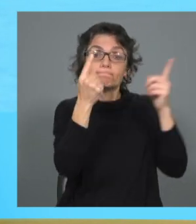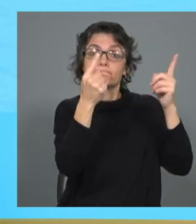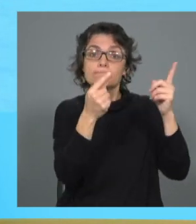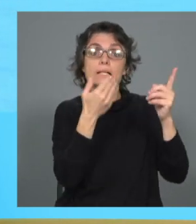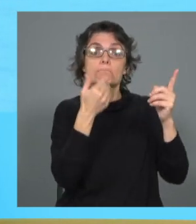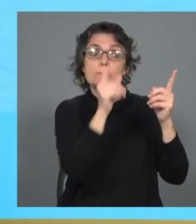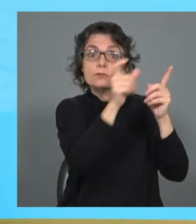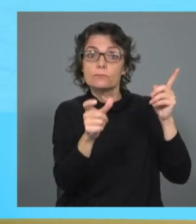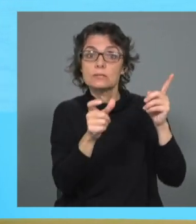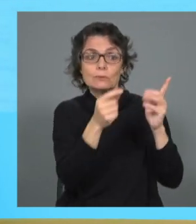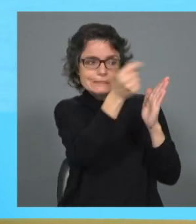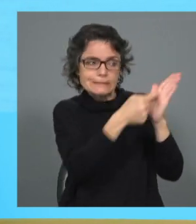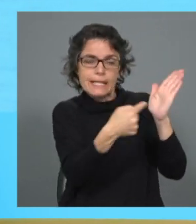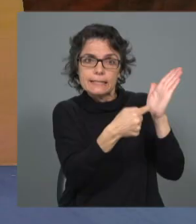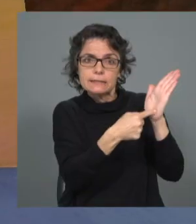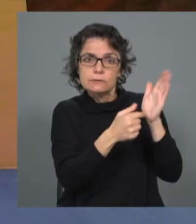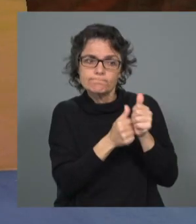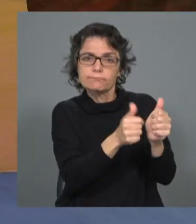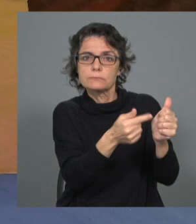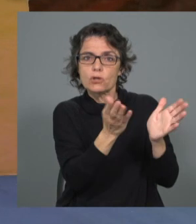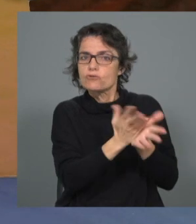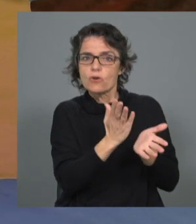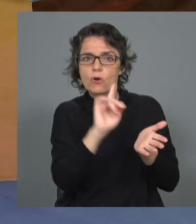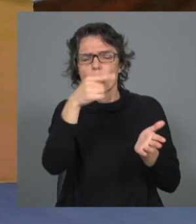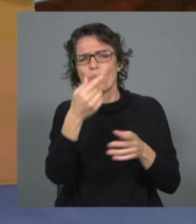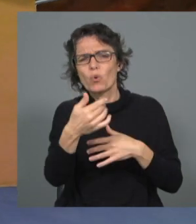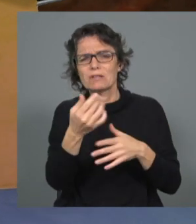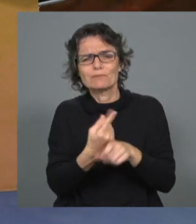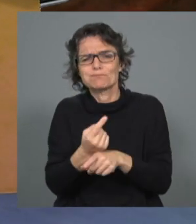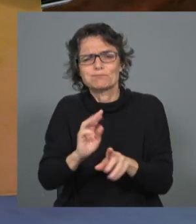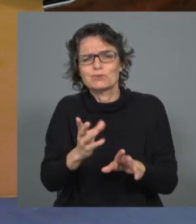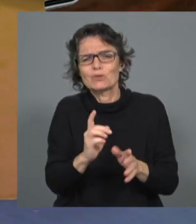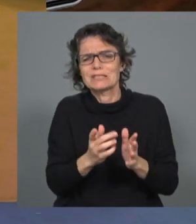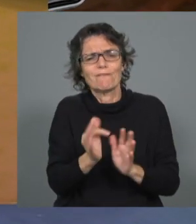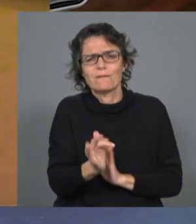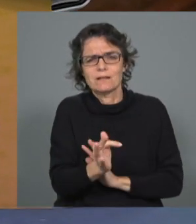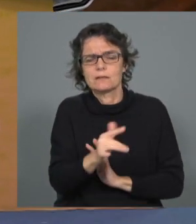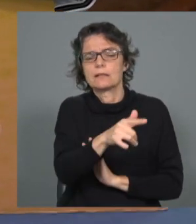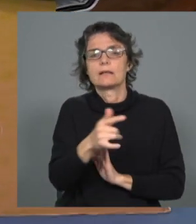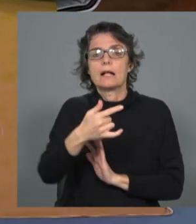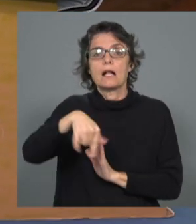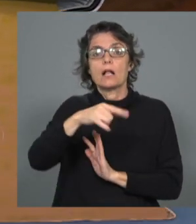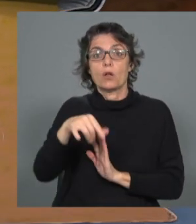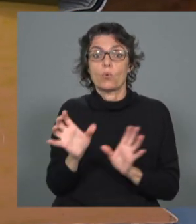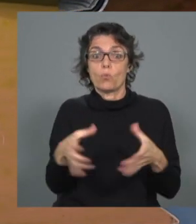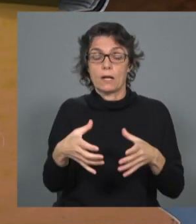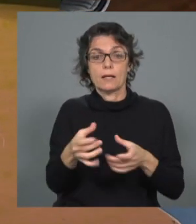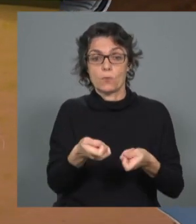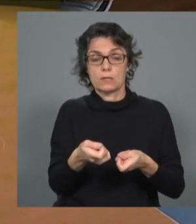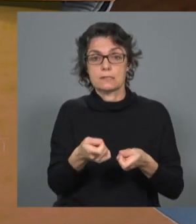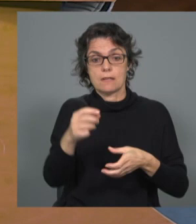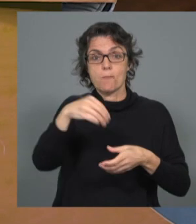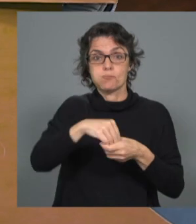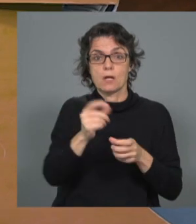aquilo. Fizemos um grande trabalho, não só porque recebemos muitíssimos bens, porque tivemos uma equipa permanente de muitas